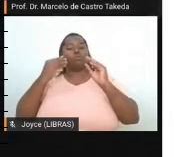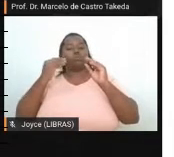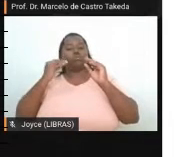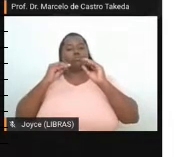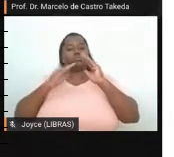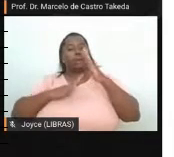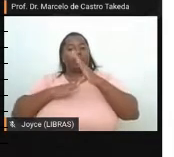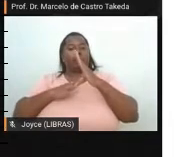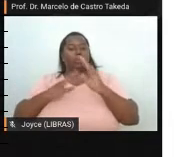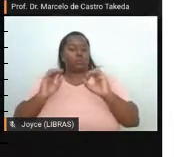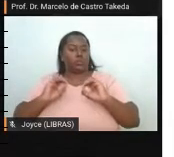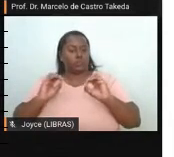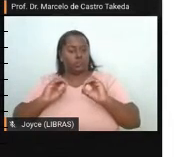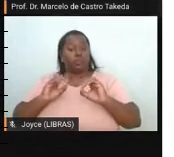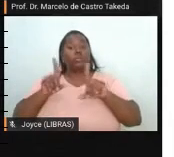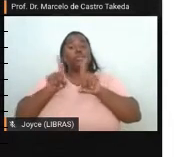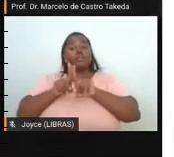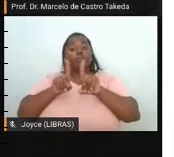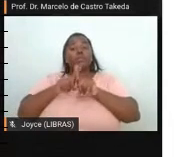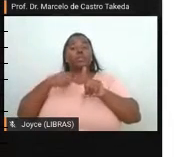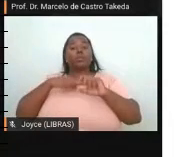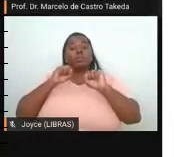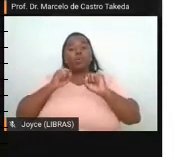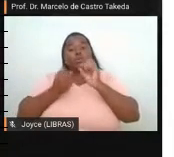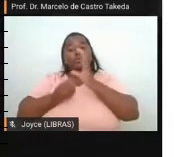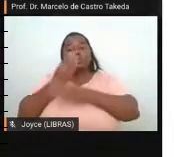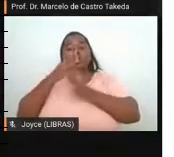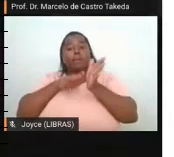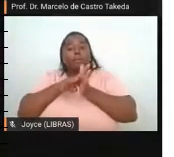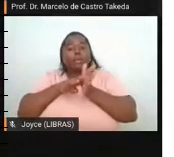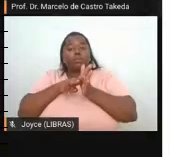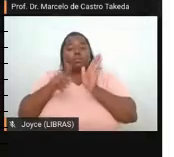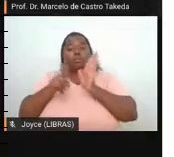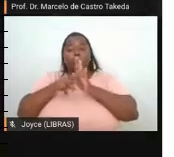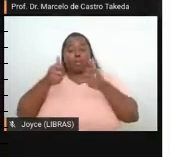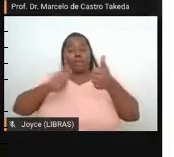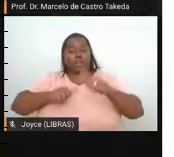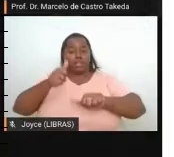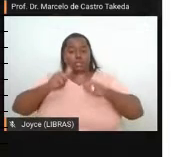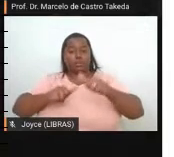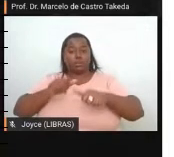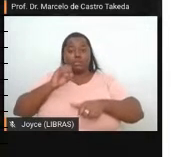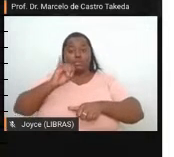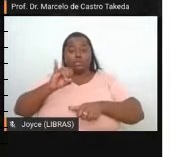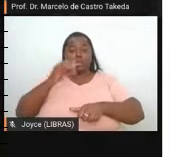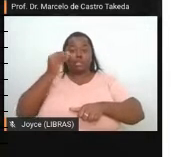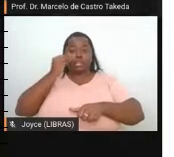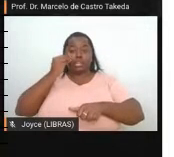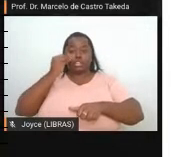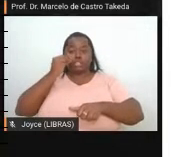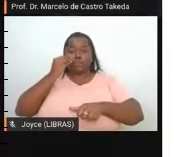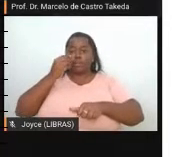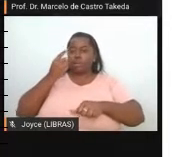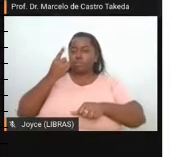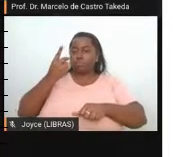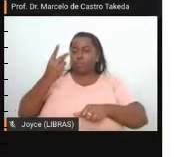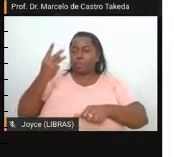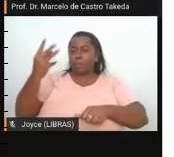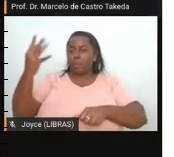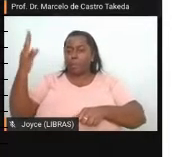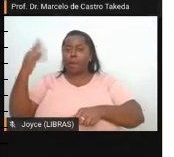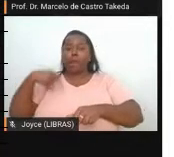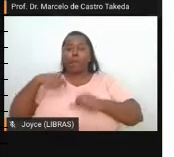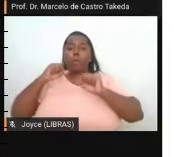ainda posso estabelecer o método de avaliação. Se eu tenho mais de uma tentativa, eu posso usar a nota mais alta, é o que eu